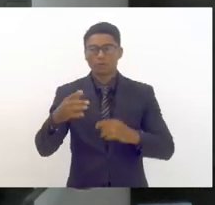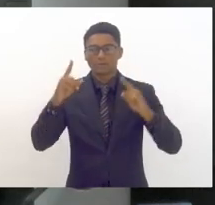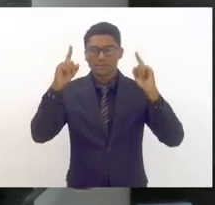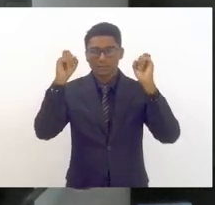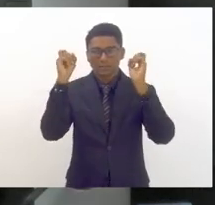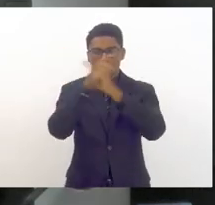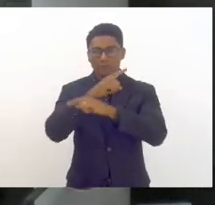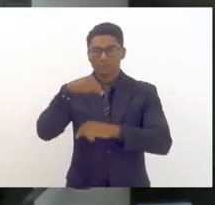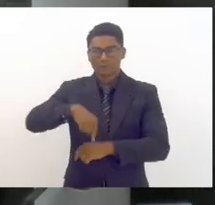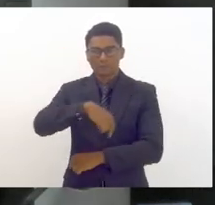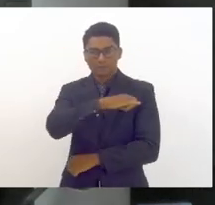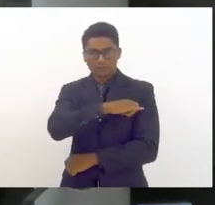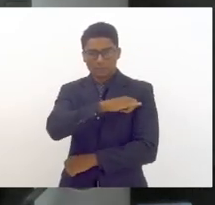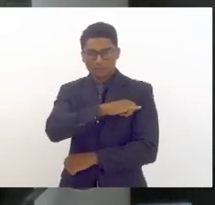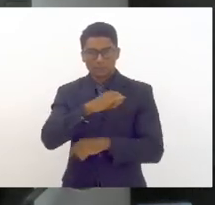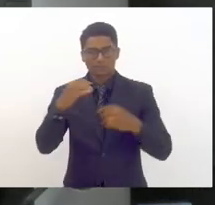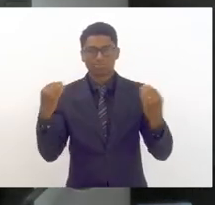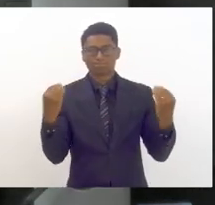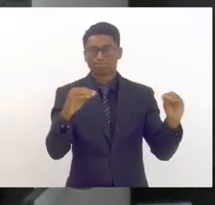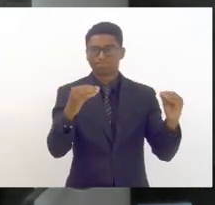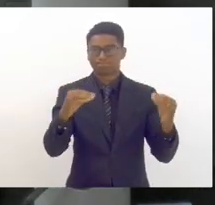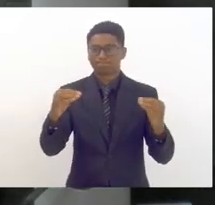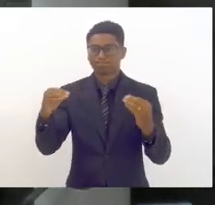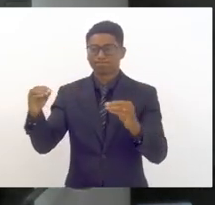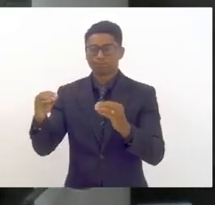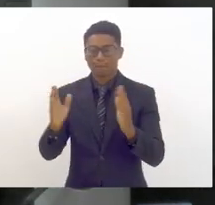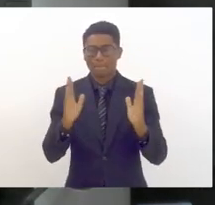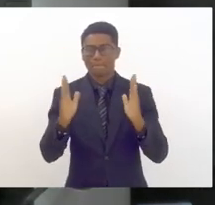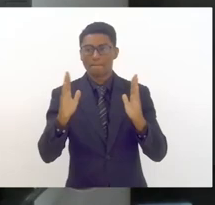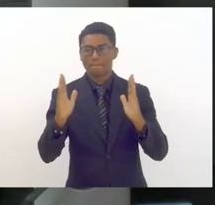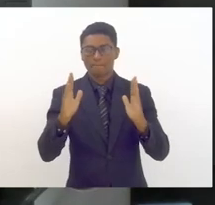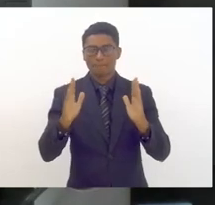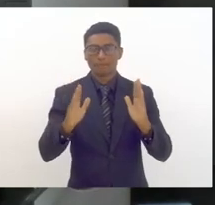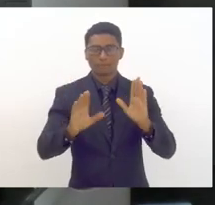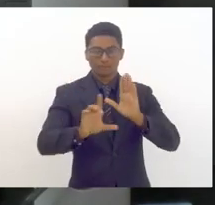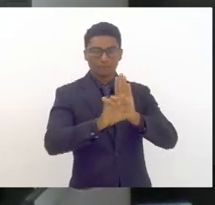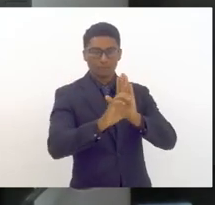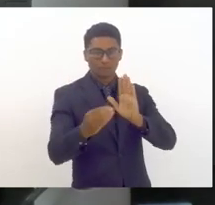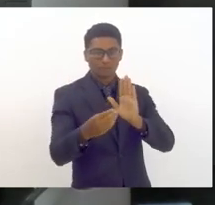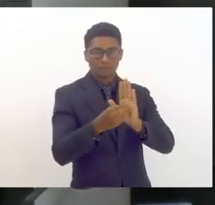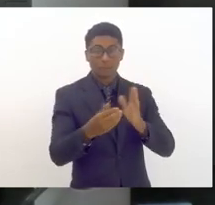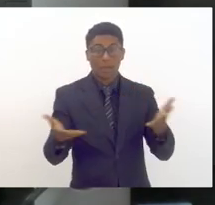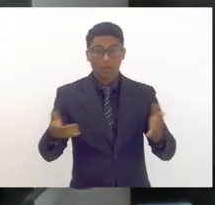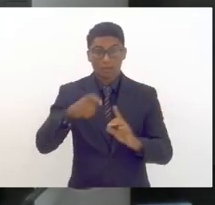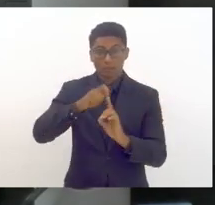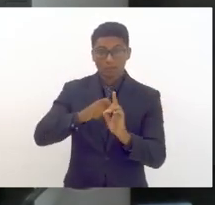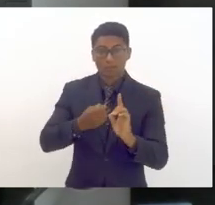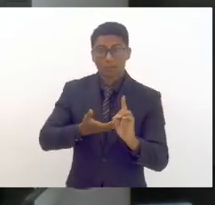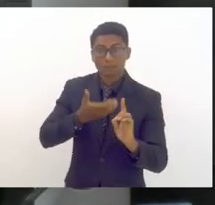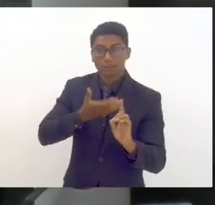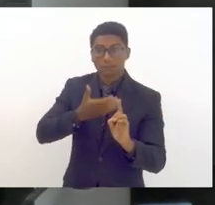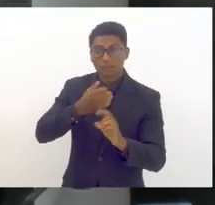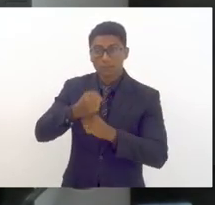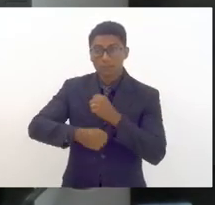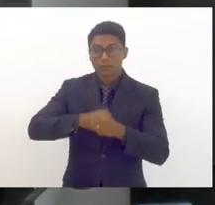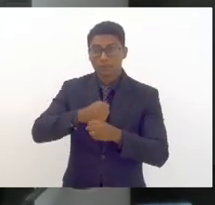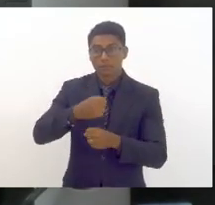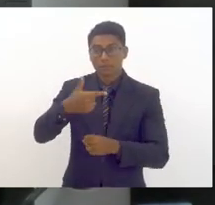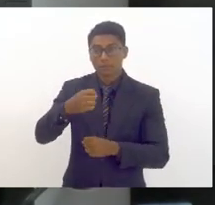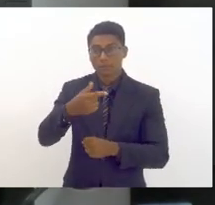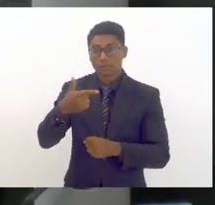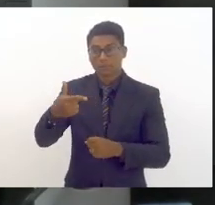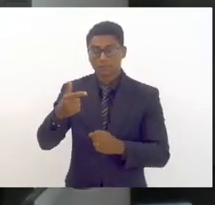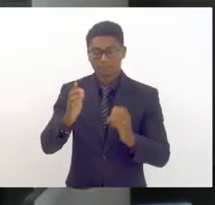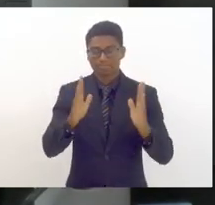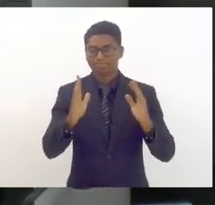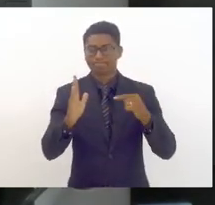nosso estado do Rio de Janeiro, dentro do prazo previsto na lei, que se encerra agora em dezembro de 2022, mas o